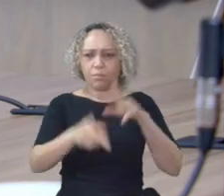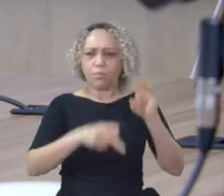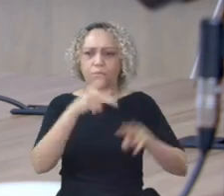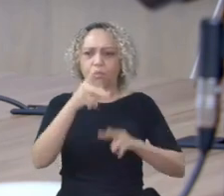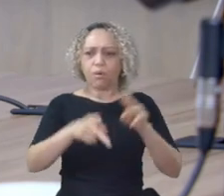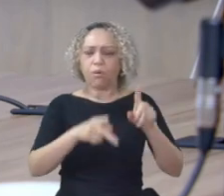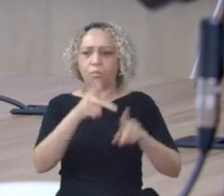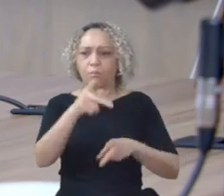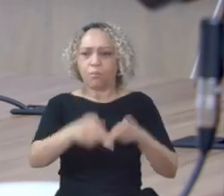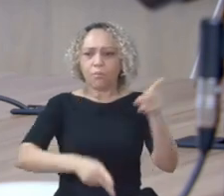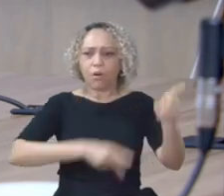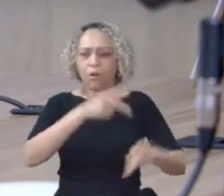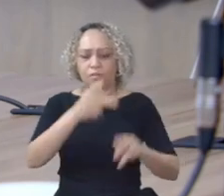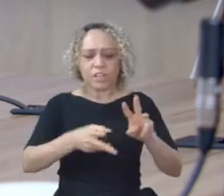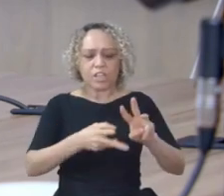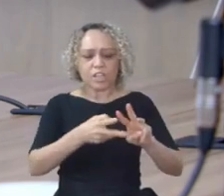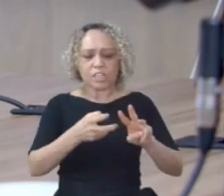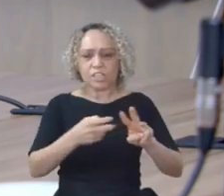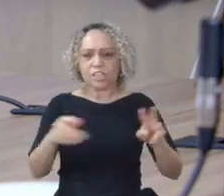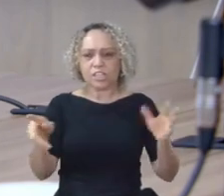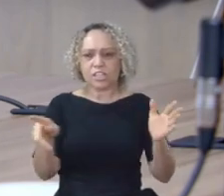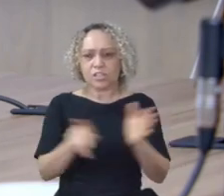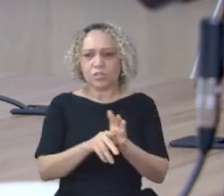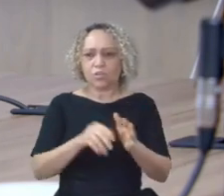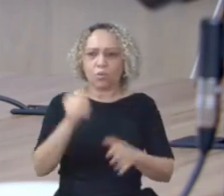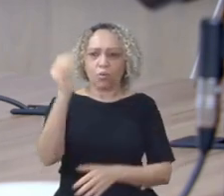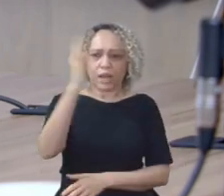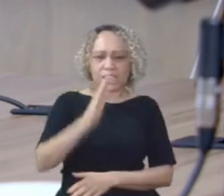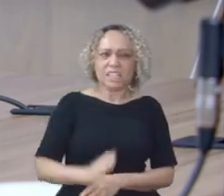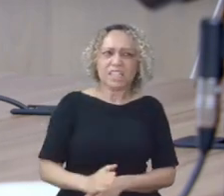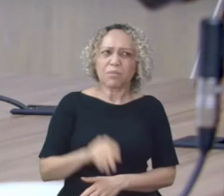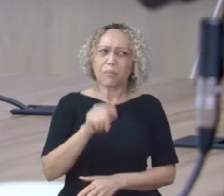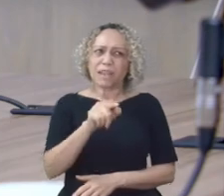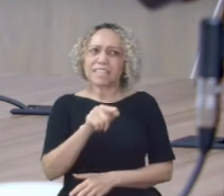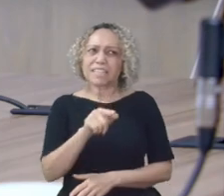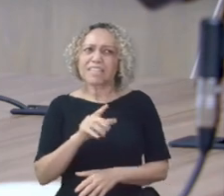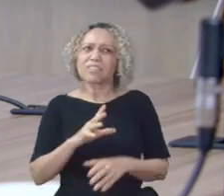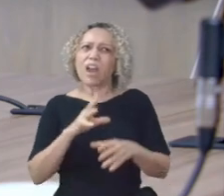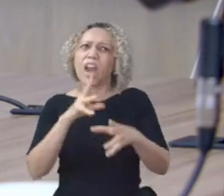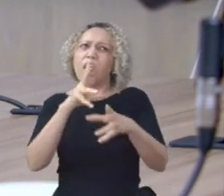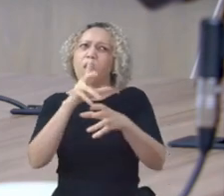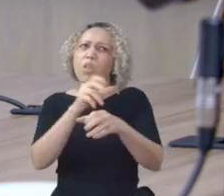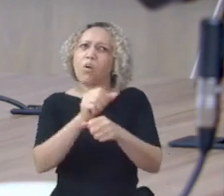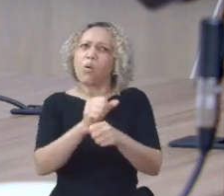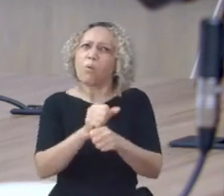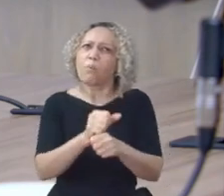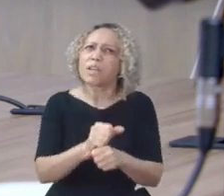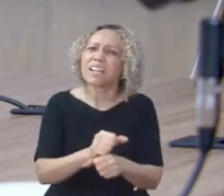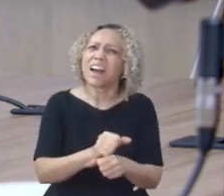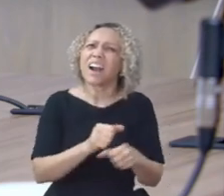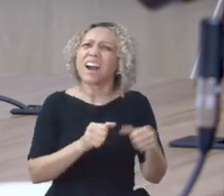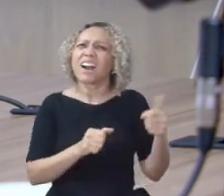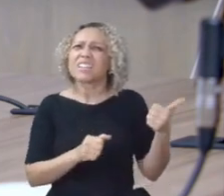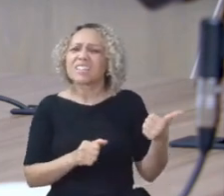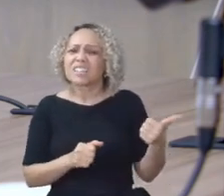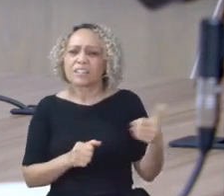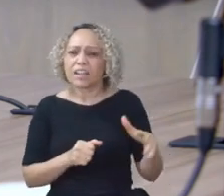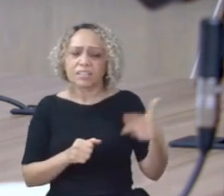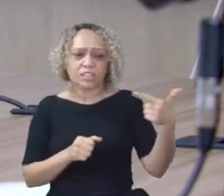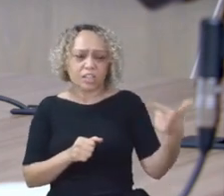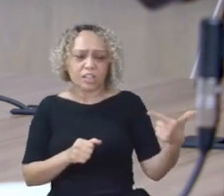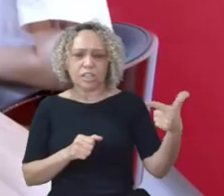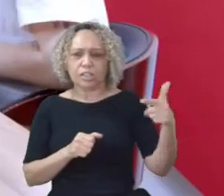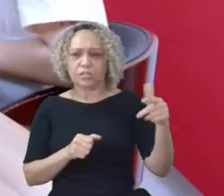de 2010, e já passou um tempinho aí, né? Então eu vou atualizar essas coisas, então acompanhe também meu canal no YouTube, que é só o Ariu.